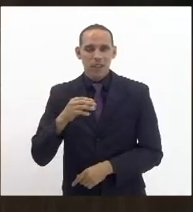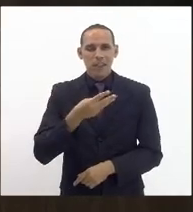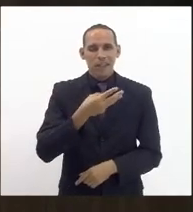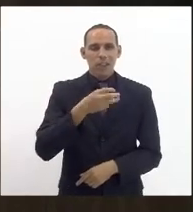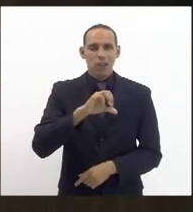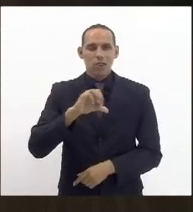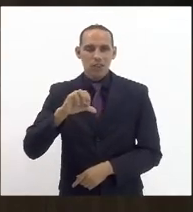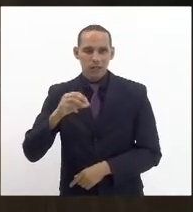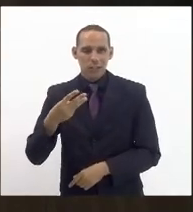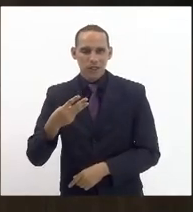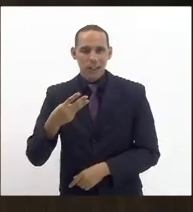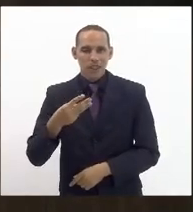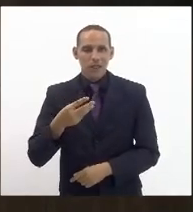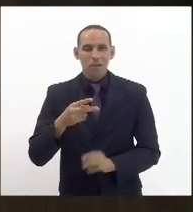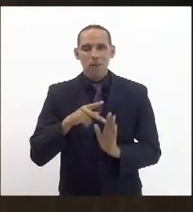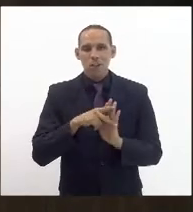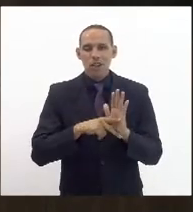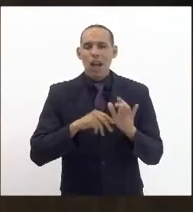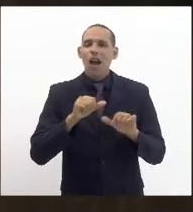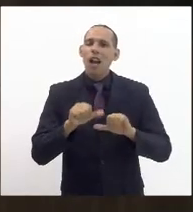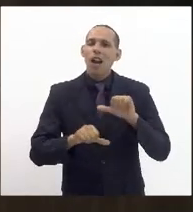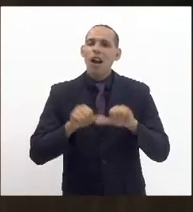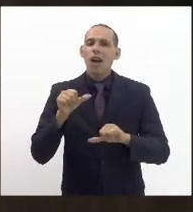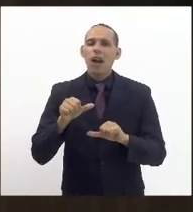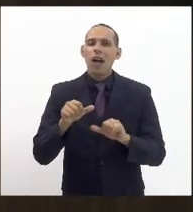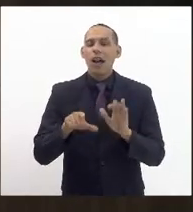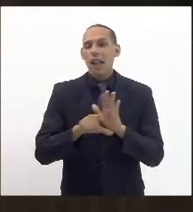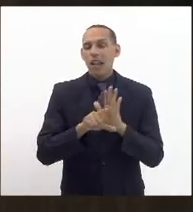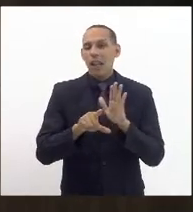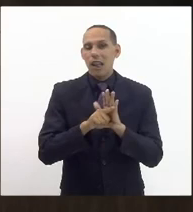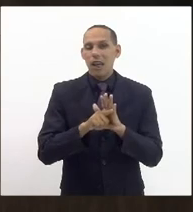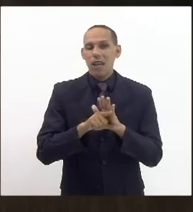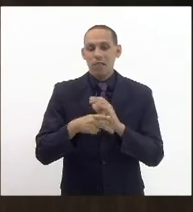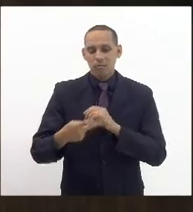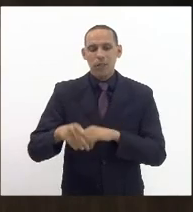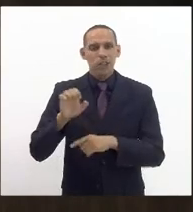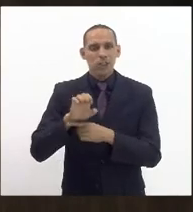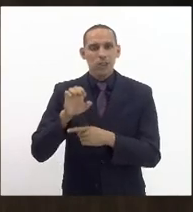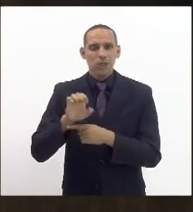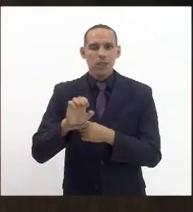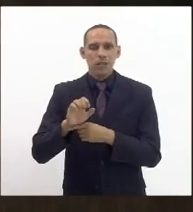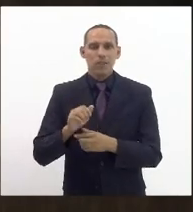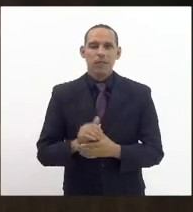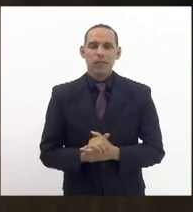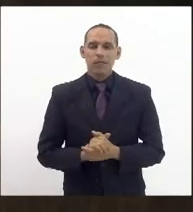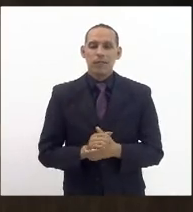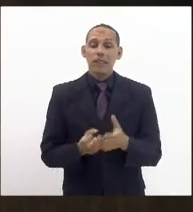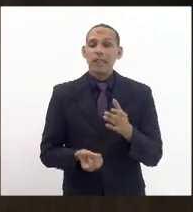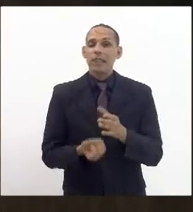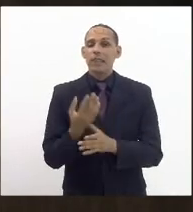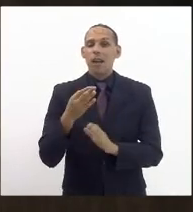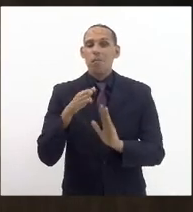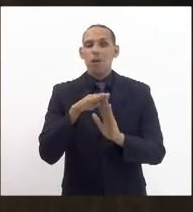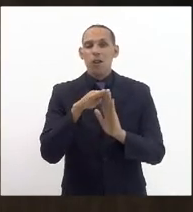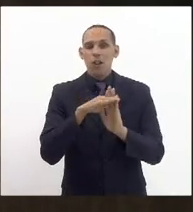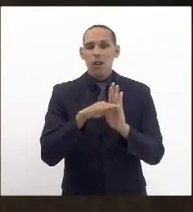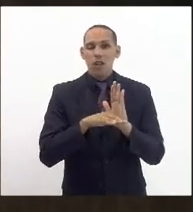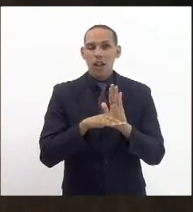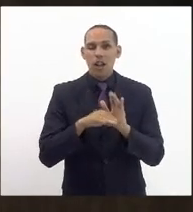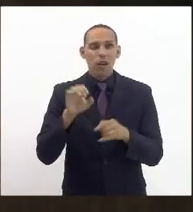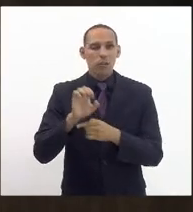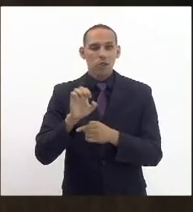3993, ele altera uma lei estadual que criou o Programa Estadual